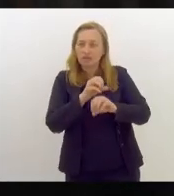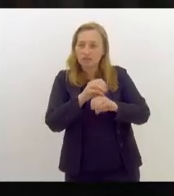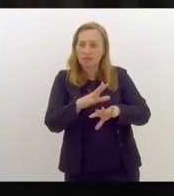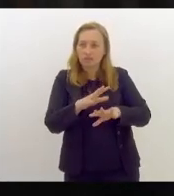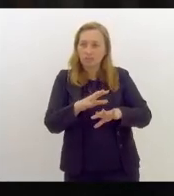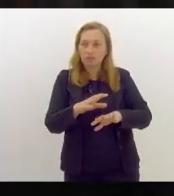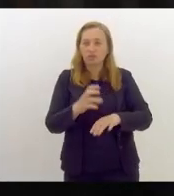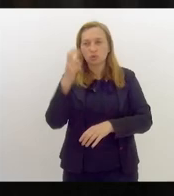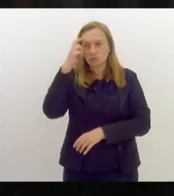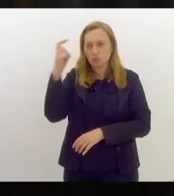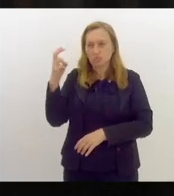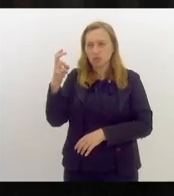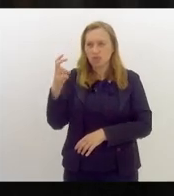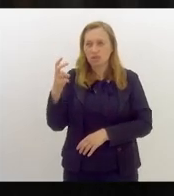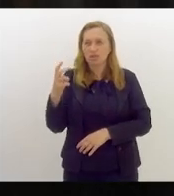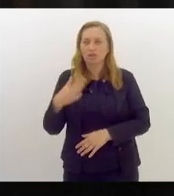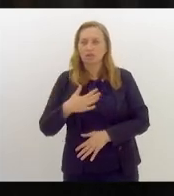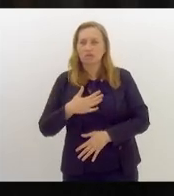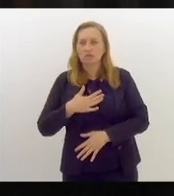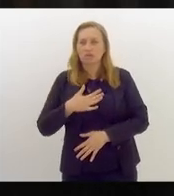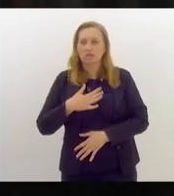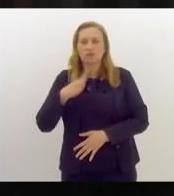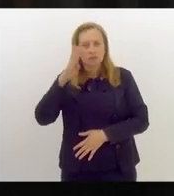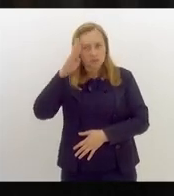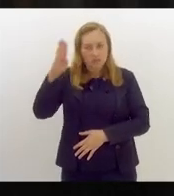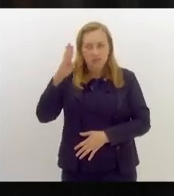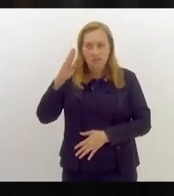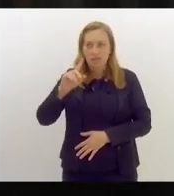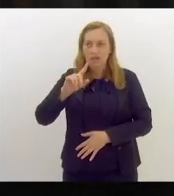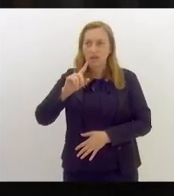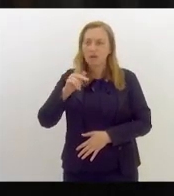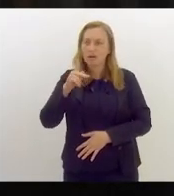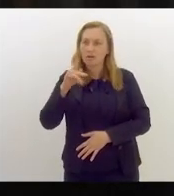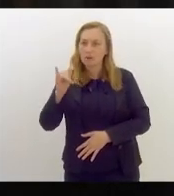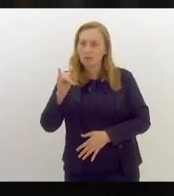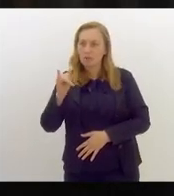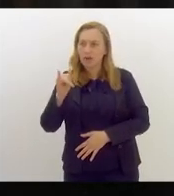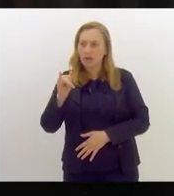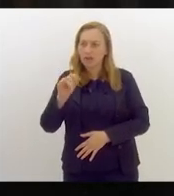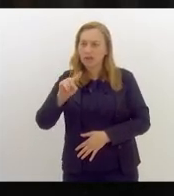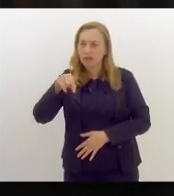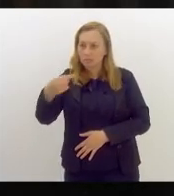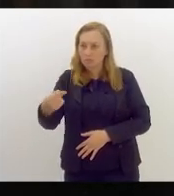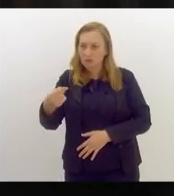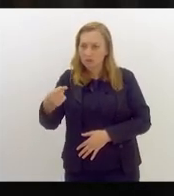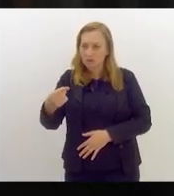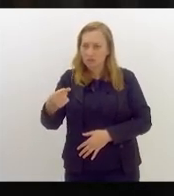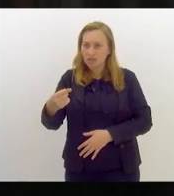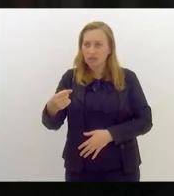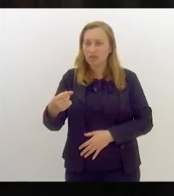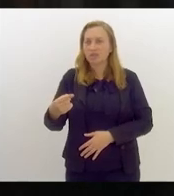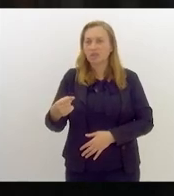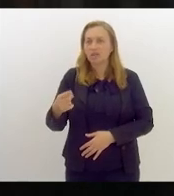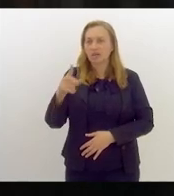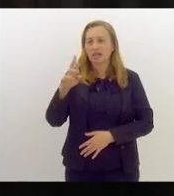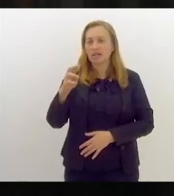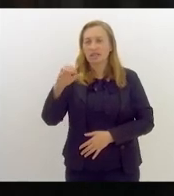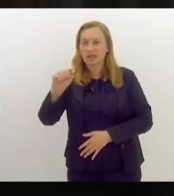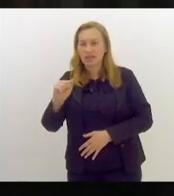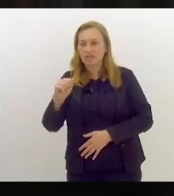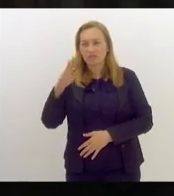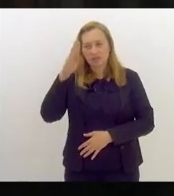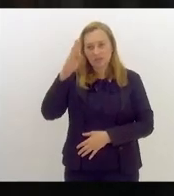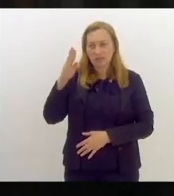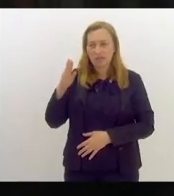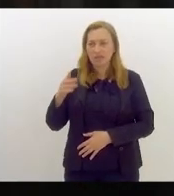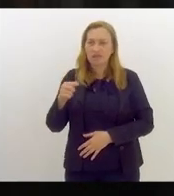exército meu pai após ter passado para reserva no exército estabeleceu sua residência aqui